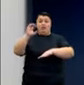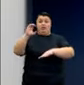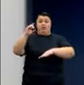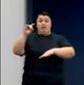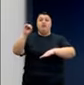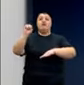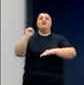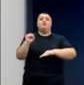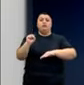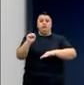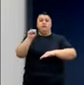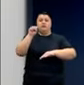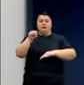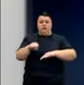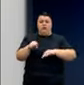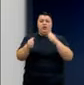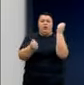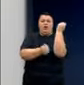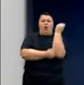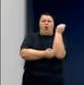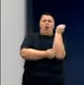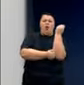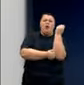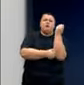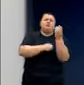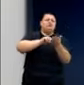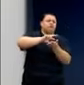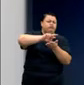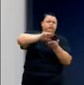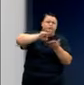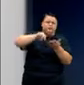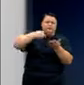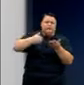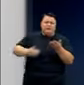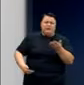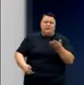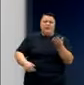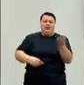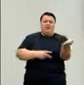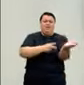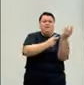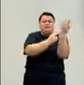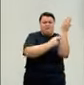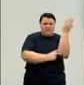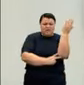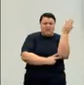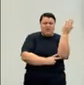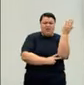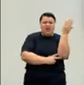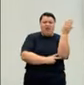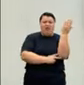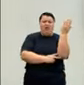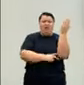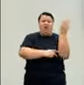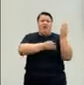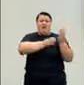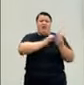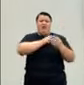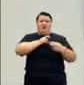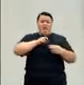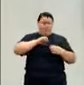veias, coração, ossos, músculos, tendões, pele, veias e artérias. Então, é bastante coisa aí que pode